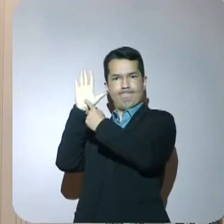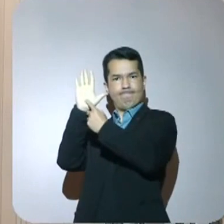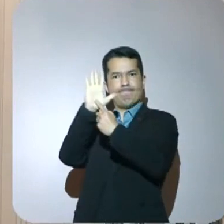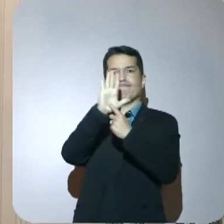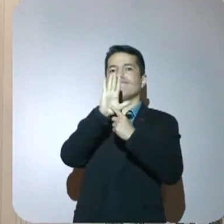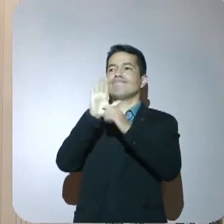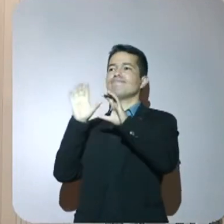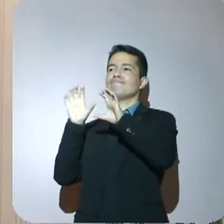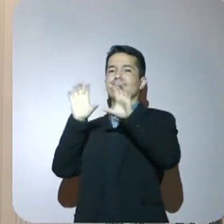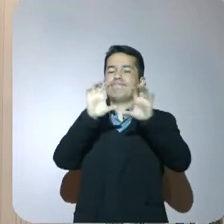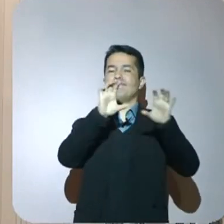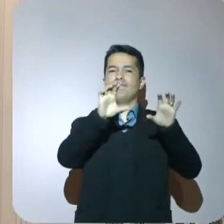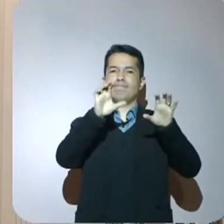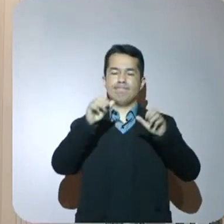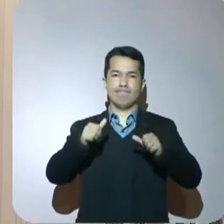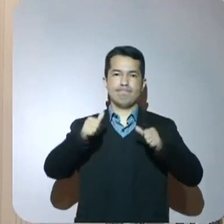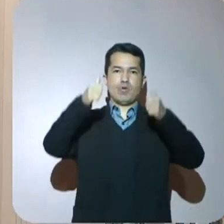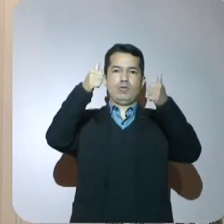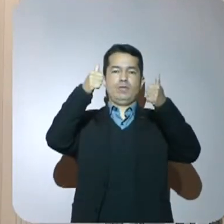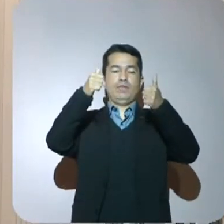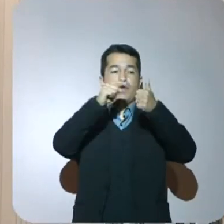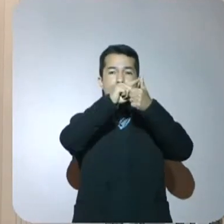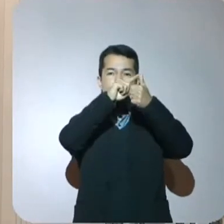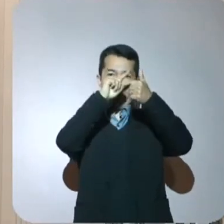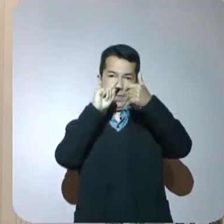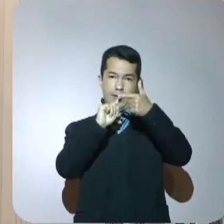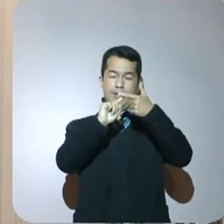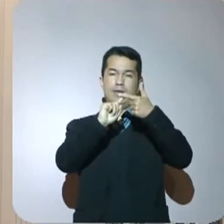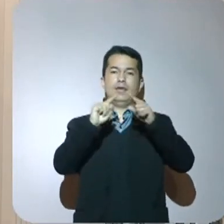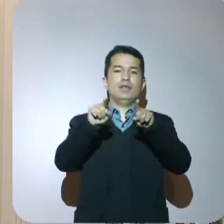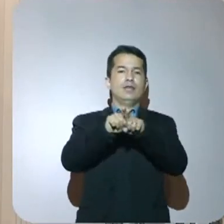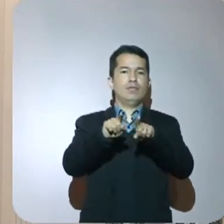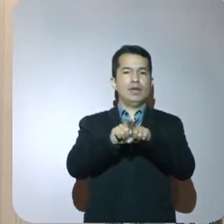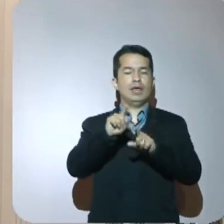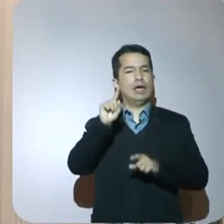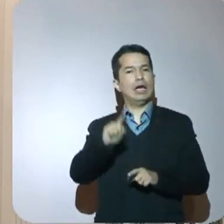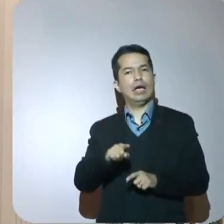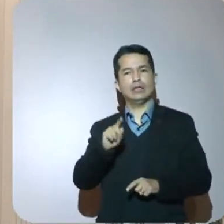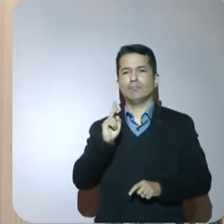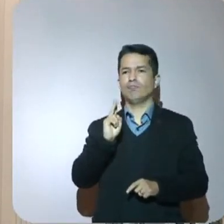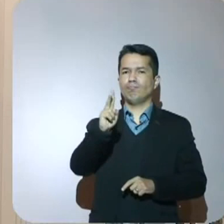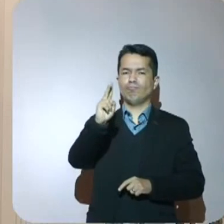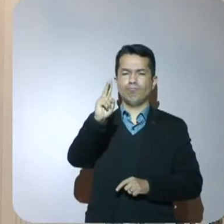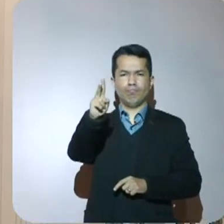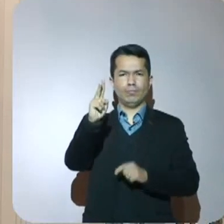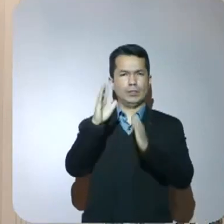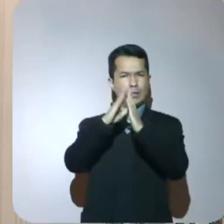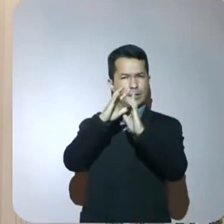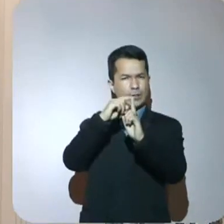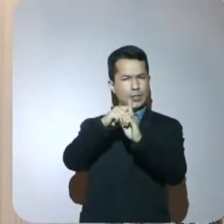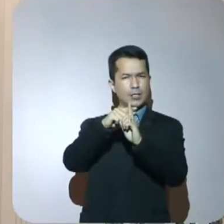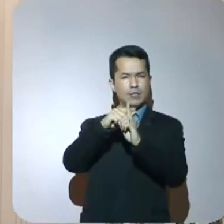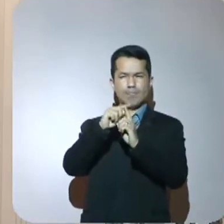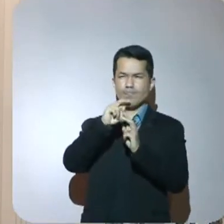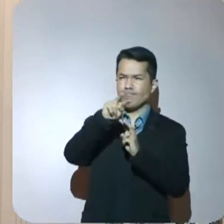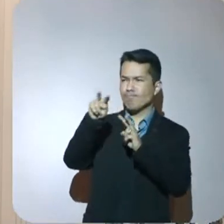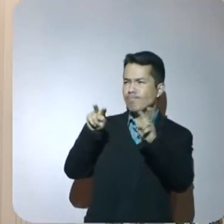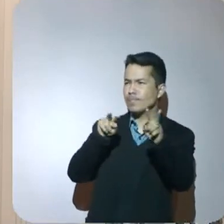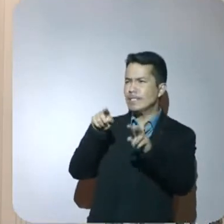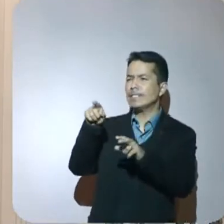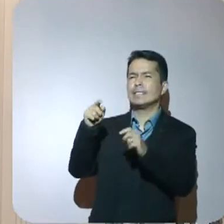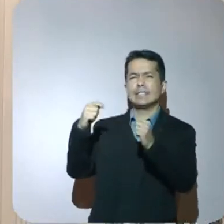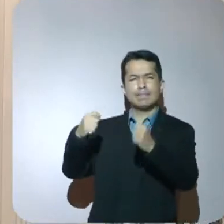marca que aprendemos na palavra de Deus, que foi ser sensível às necessidades das